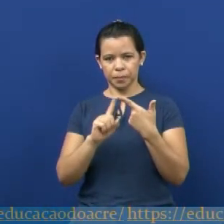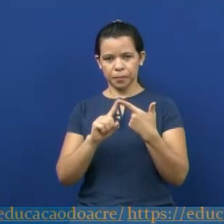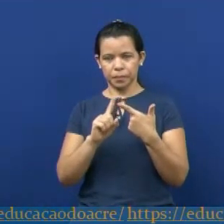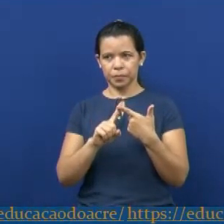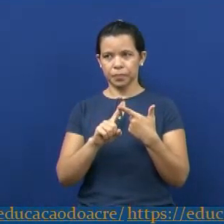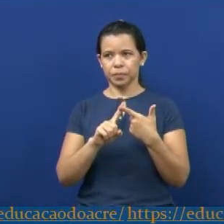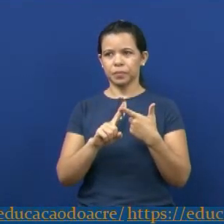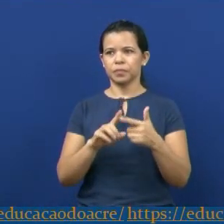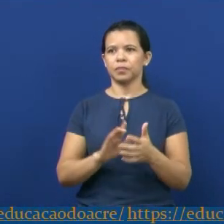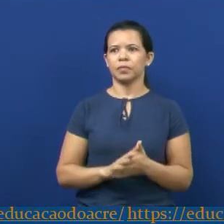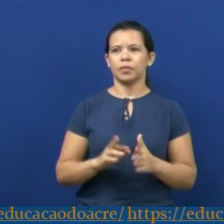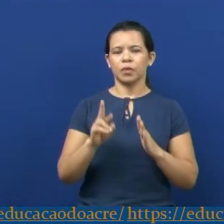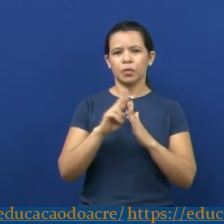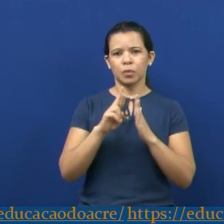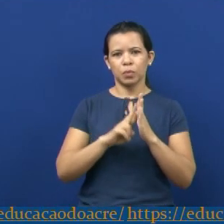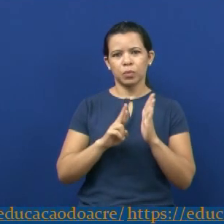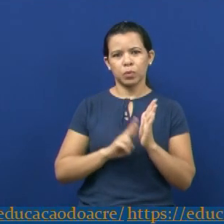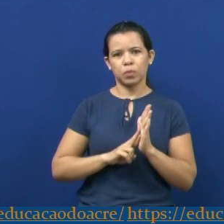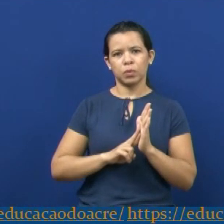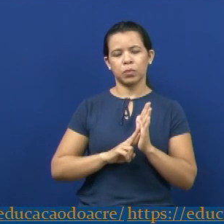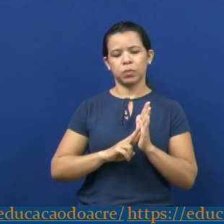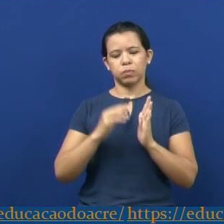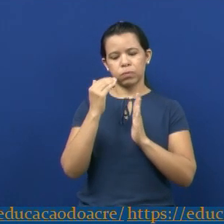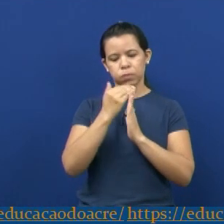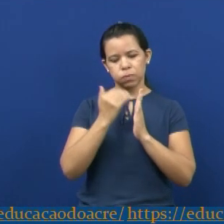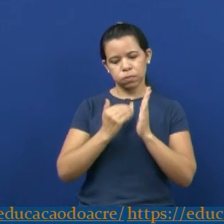Normas, princípios éticos especificamente